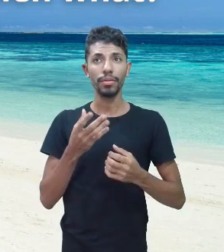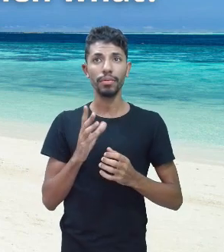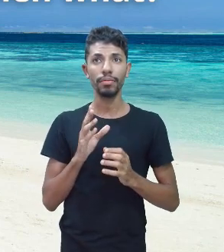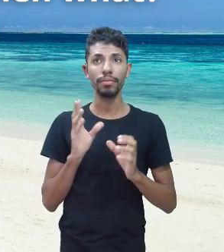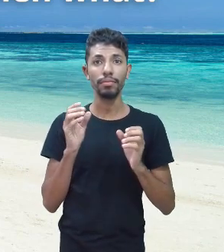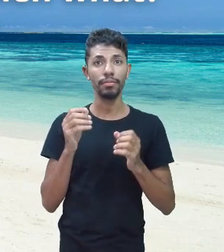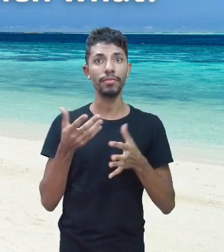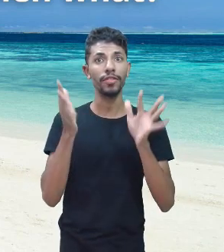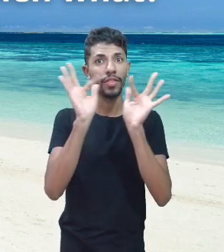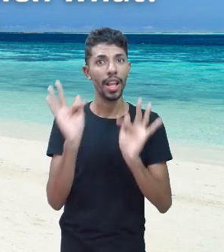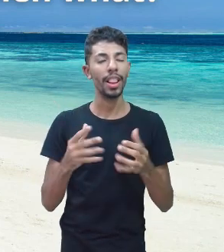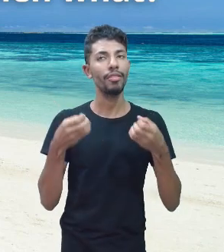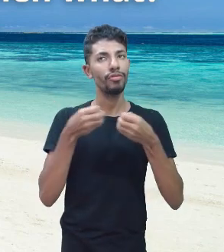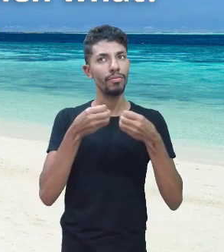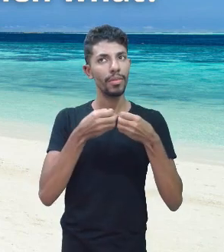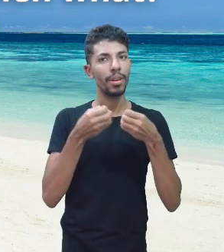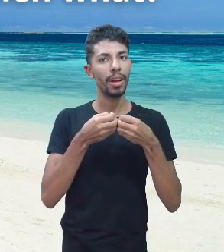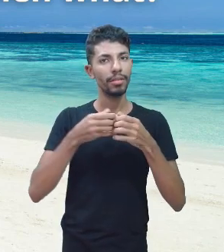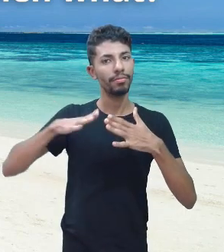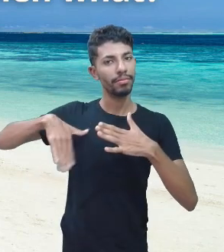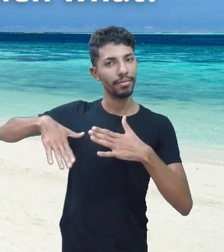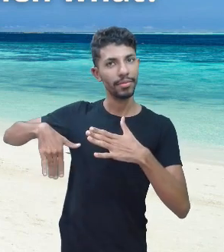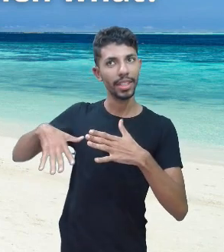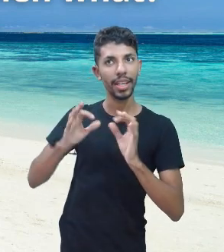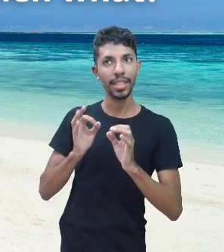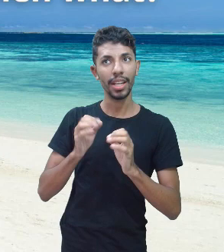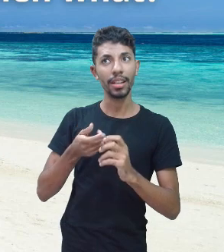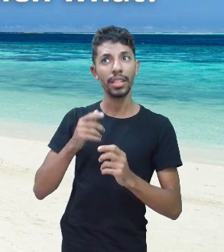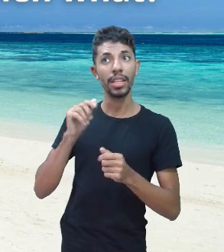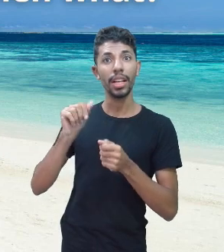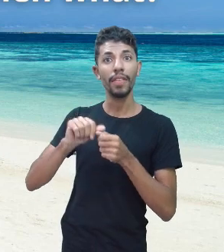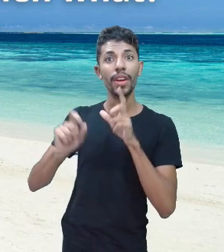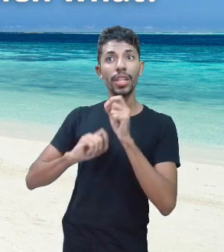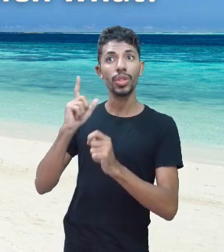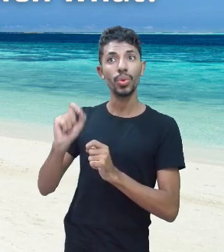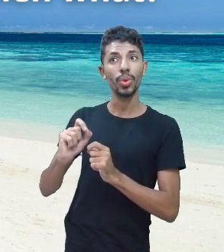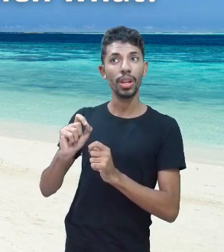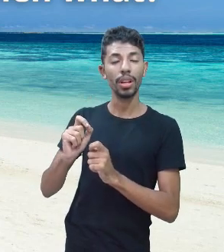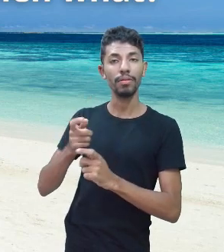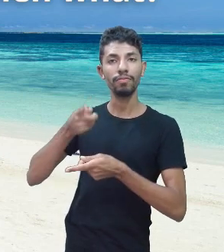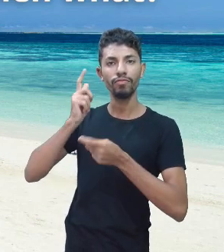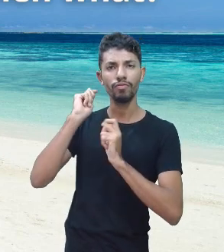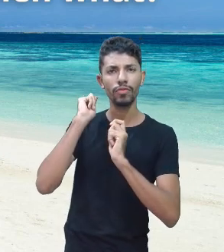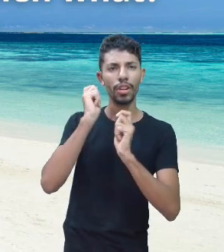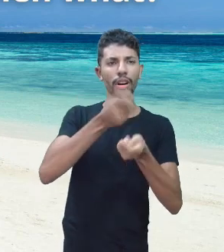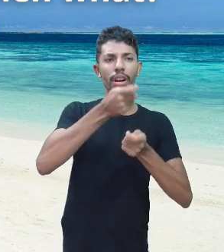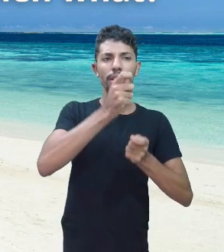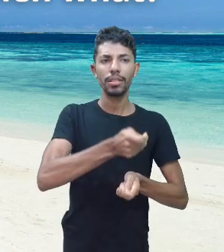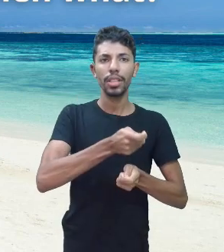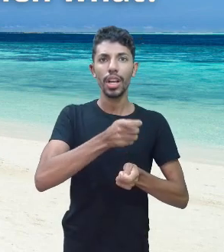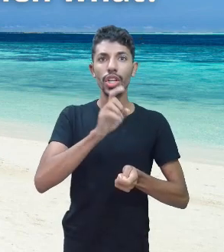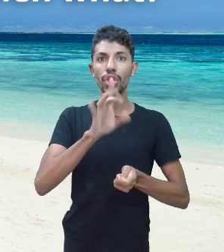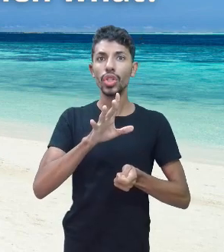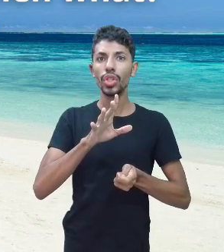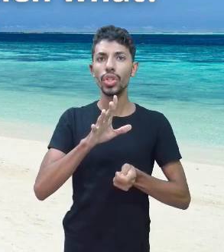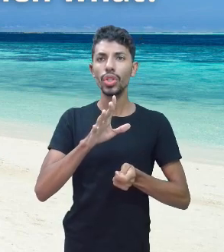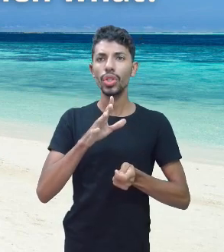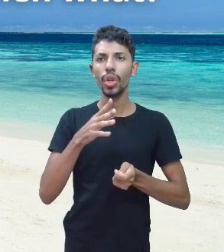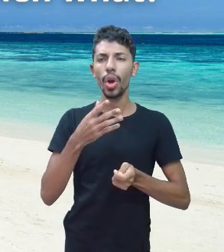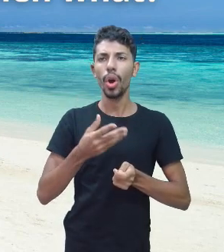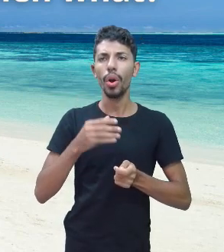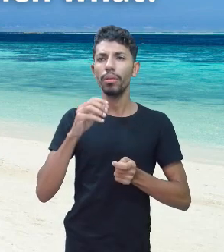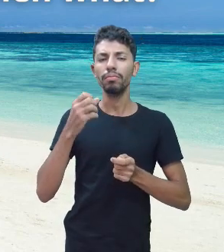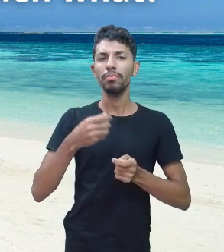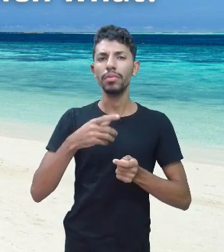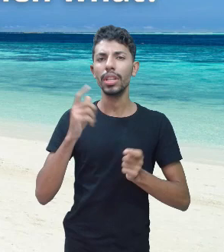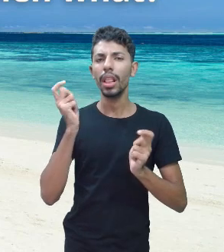felizmente perto da praia, e ele pesca fishing only for their daily needs, ou seja, ele pesca apenas o suficiente